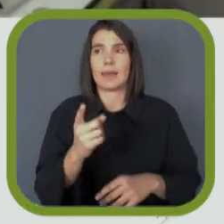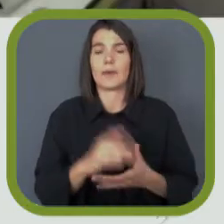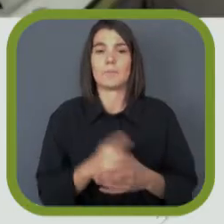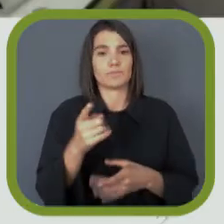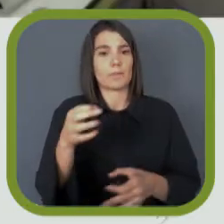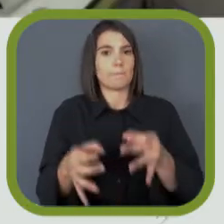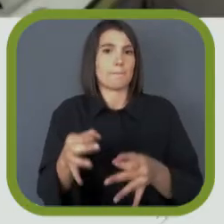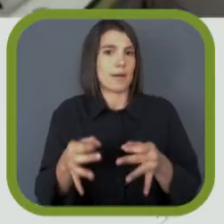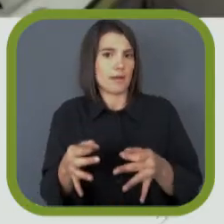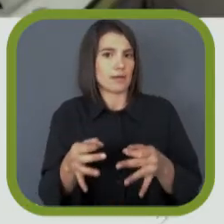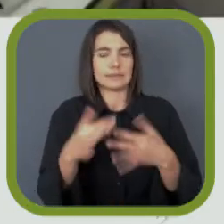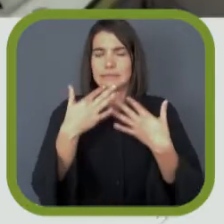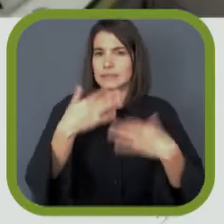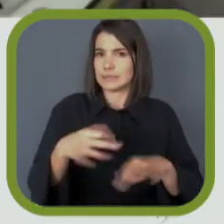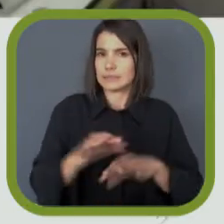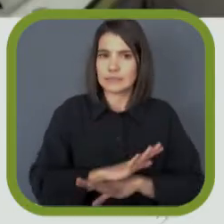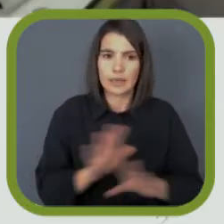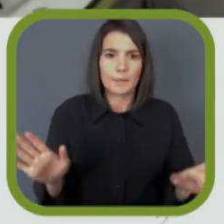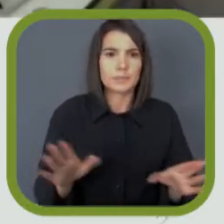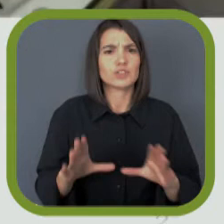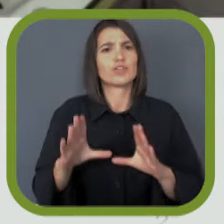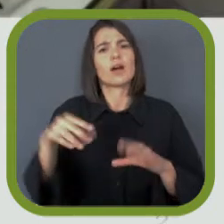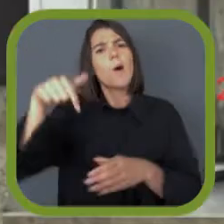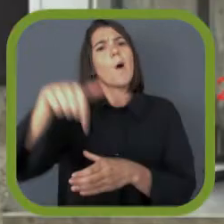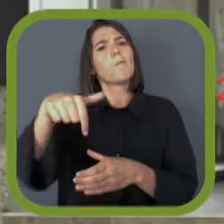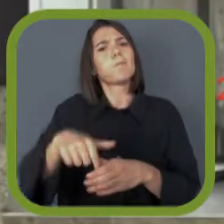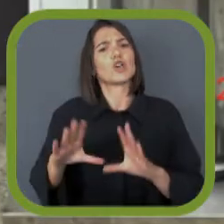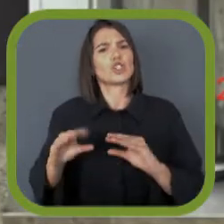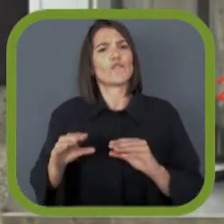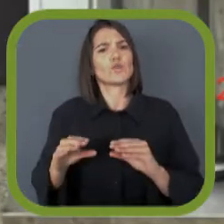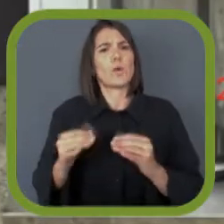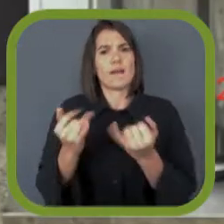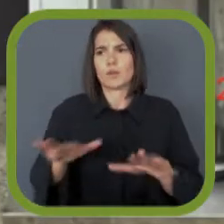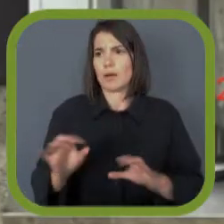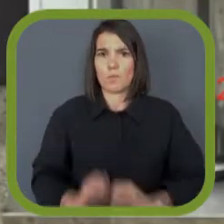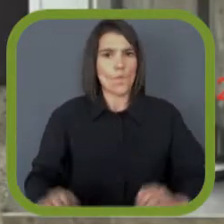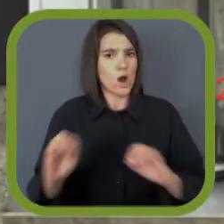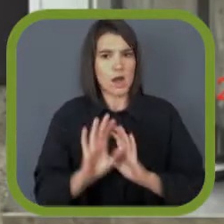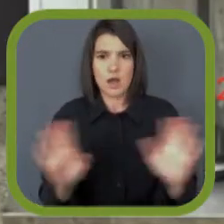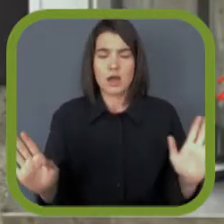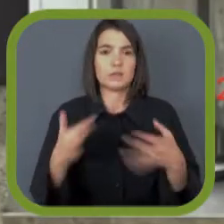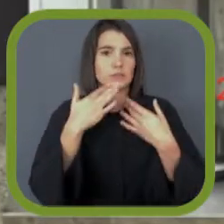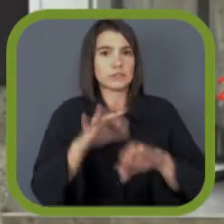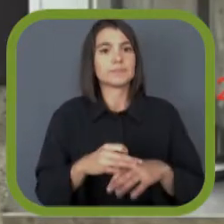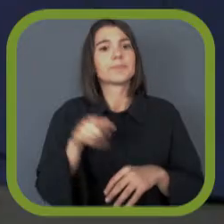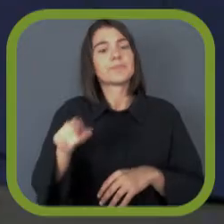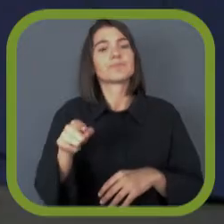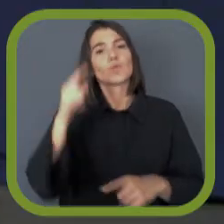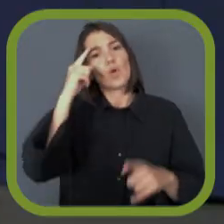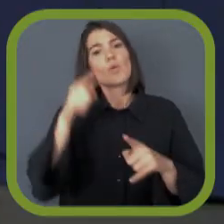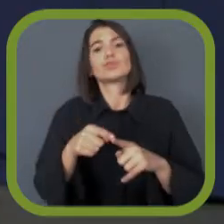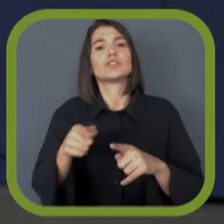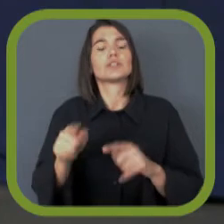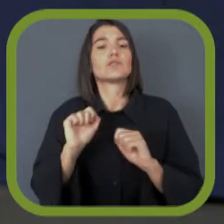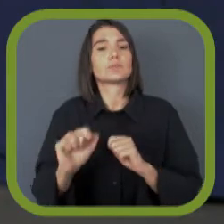que é um aparelho extremamente simples, portanto não tem sequer software, e está exatamente desenhado